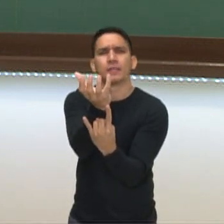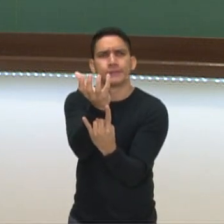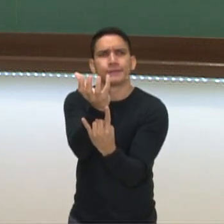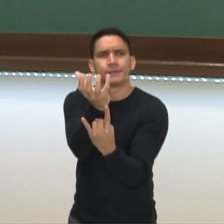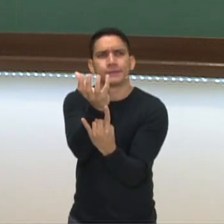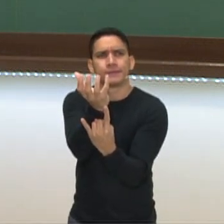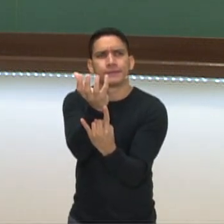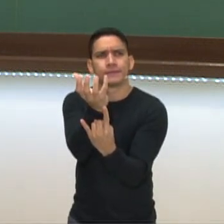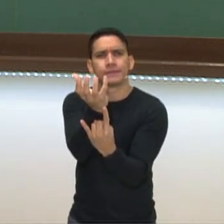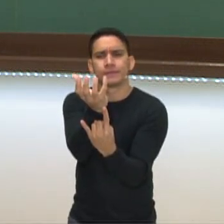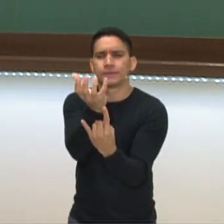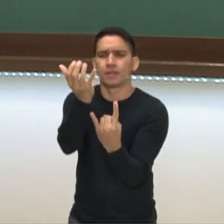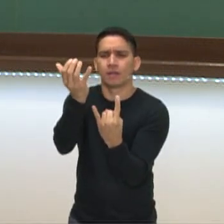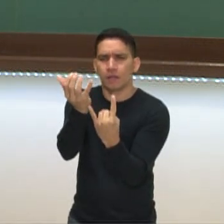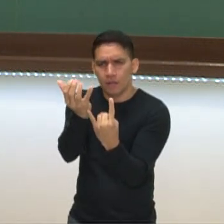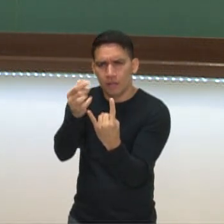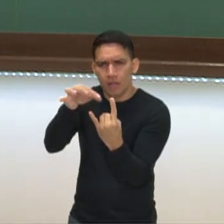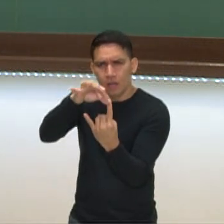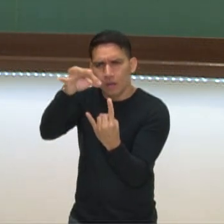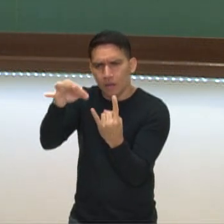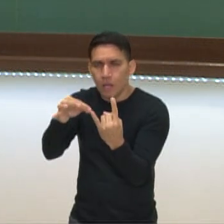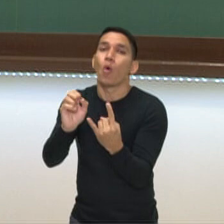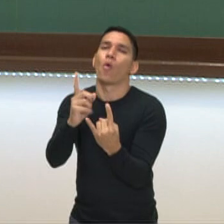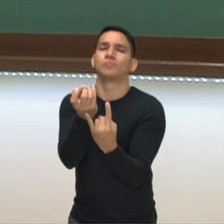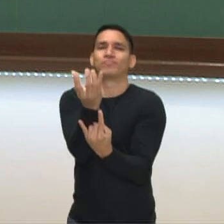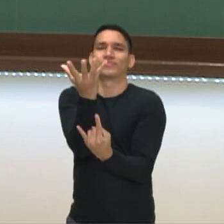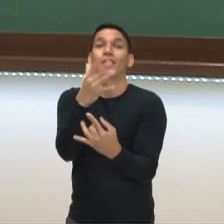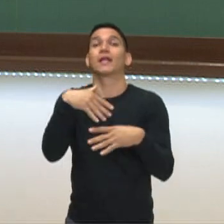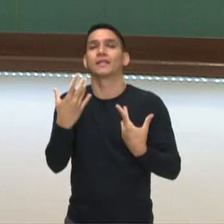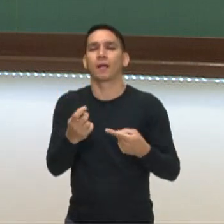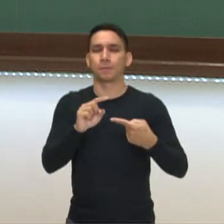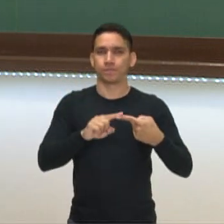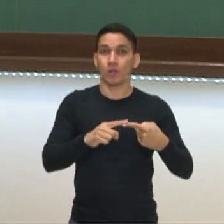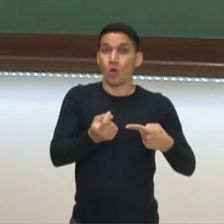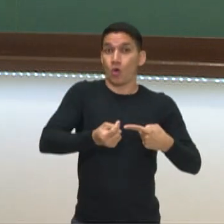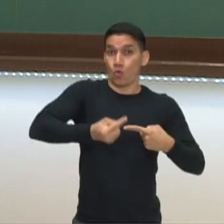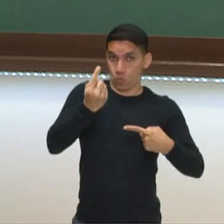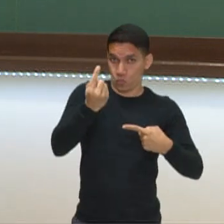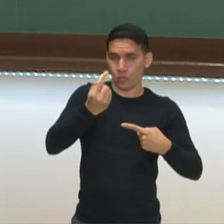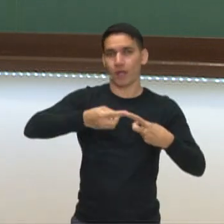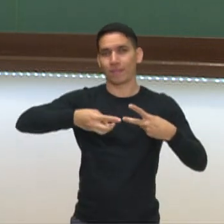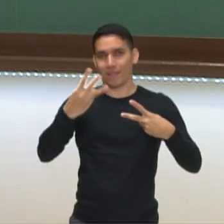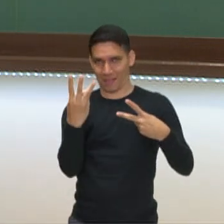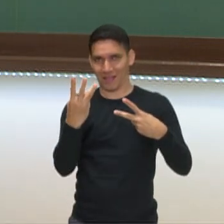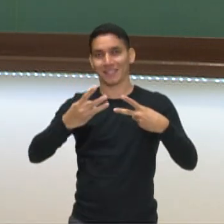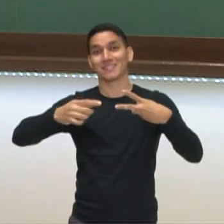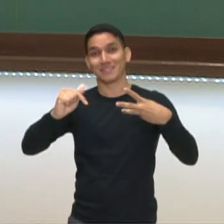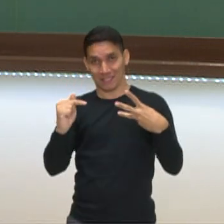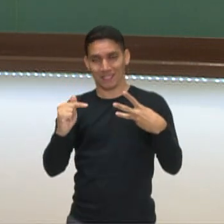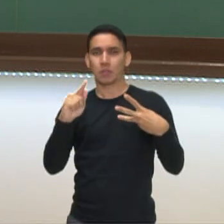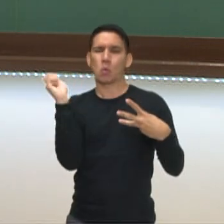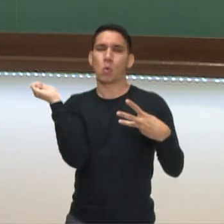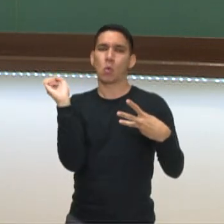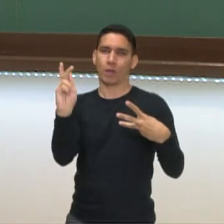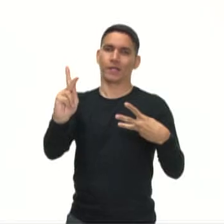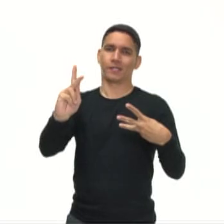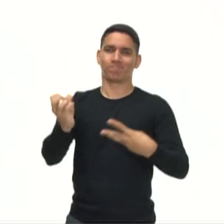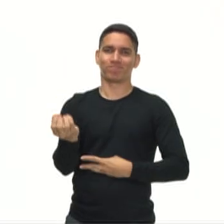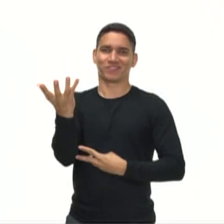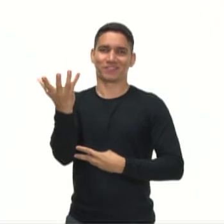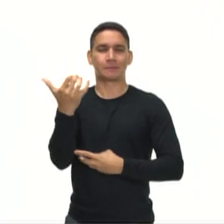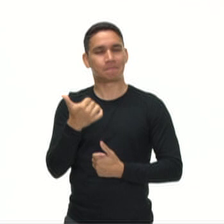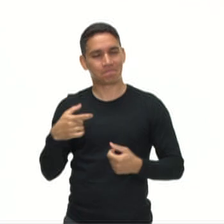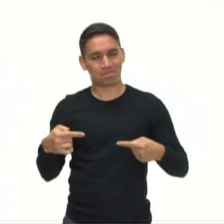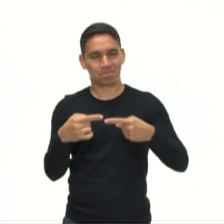negativo aqui. Opa, acende. Vai acender. Então, acende a 1, a 3 e a 7. Ok? Como a gente